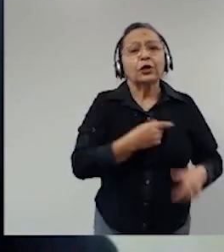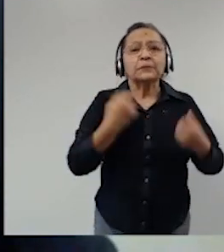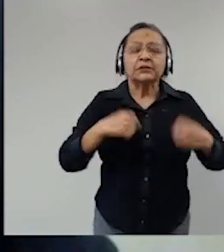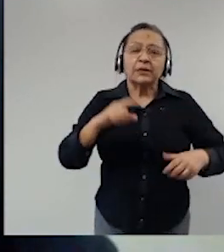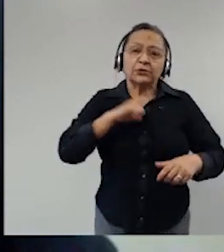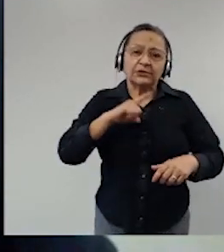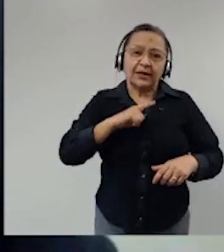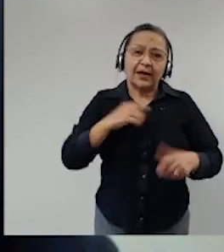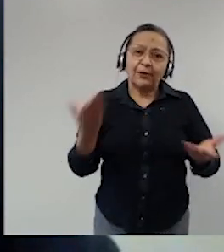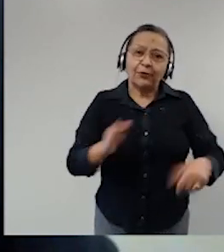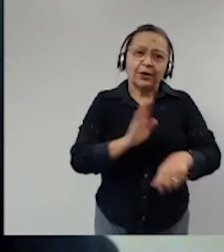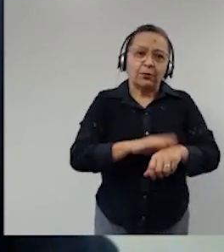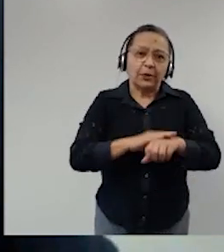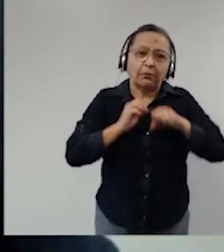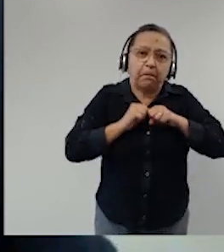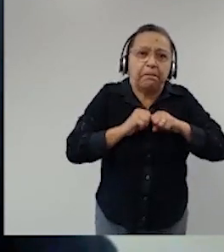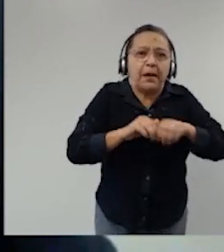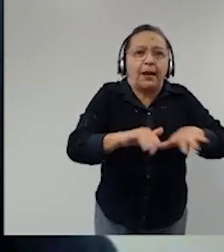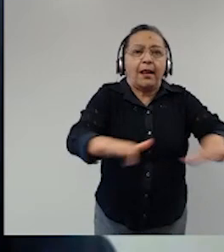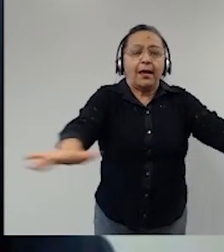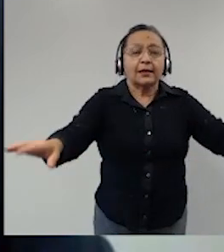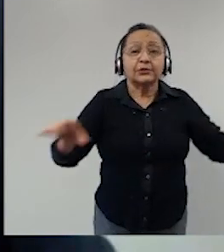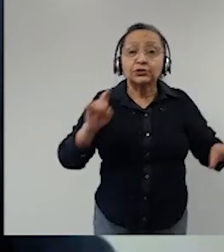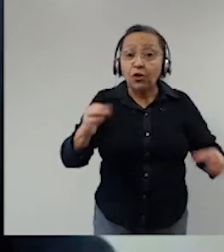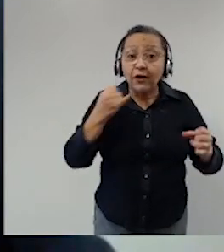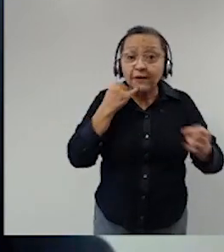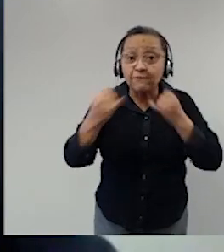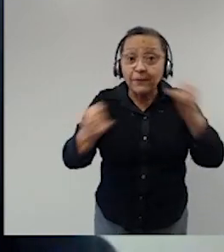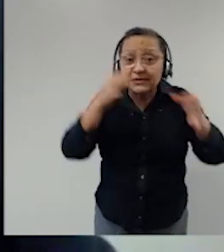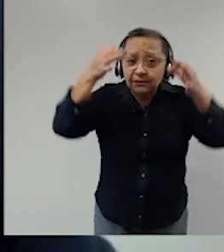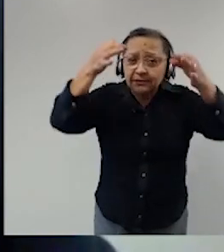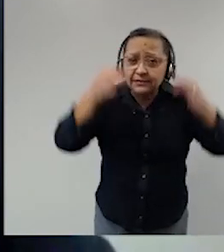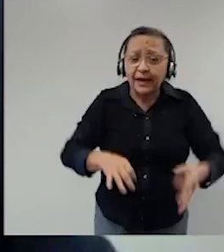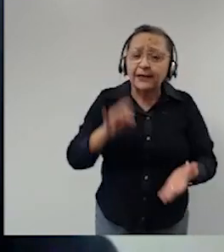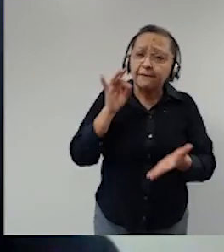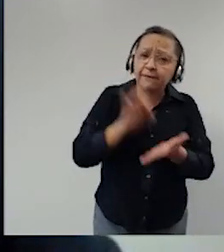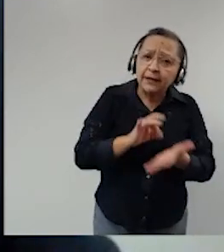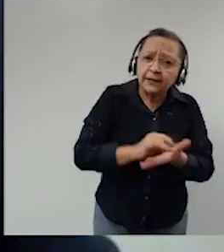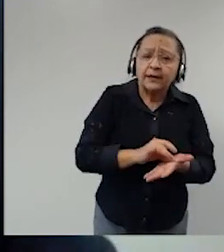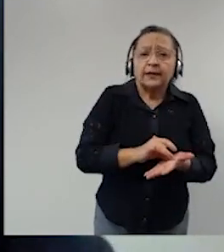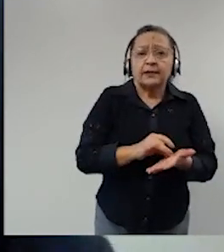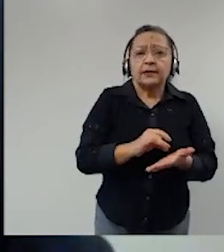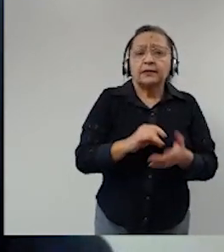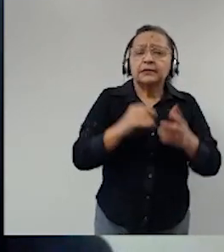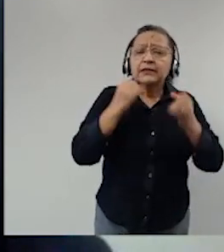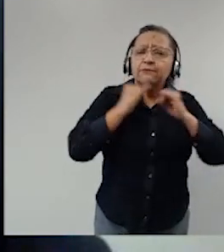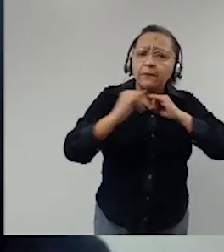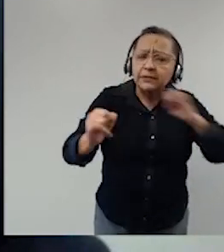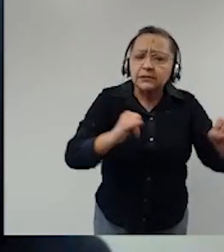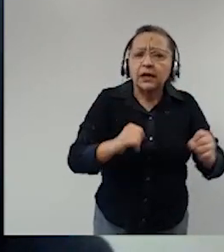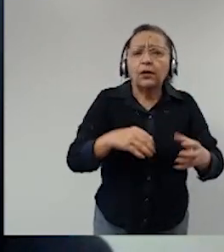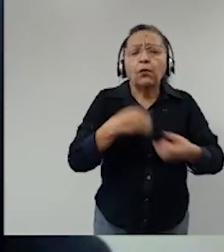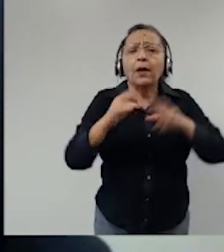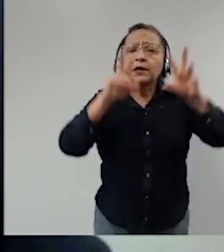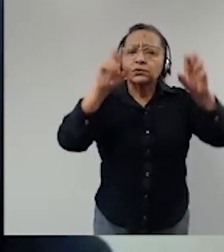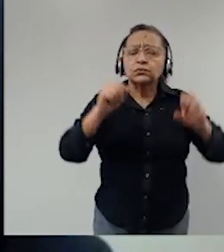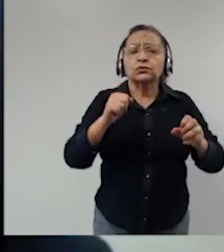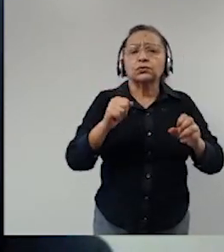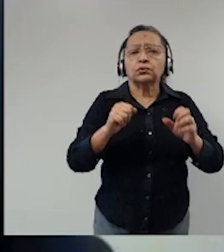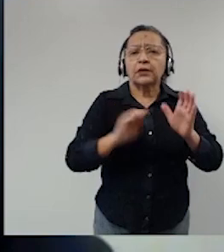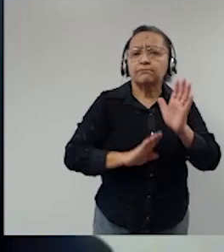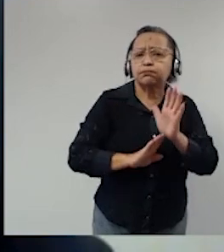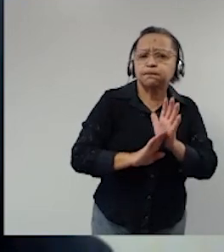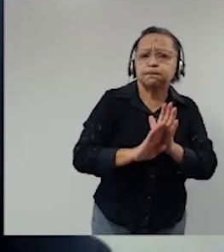com a informação precisa, a informação correta sobre toda a evolução da pandemia,